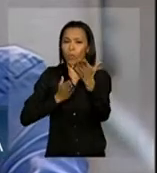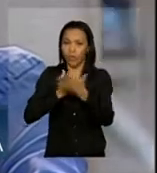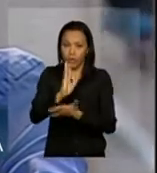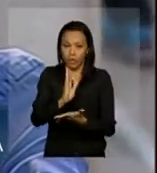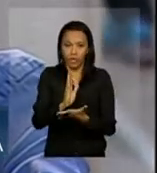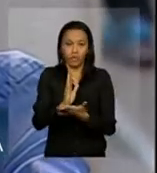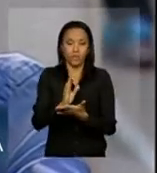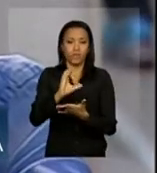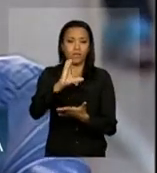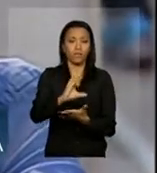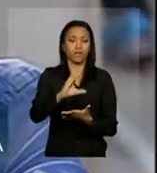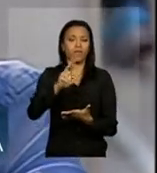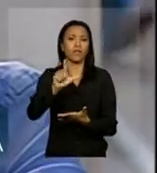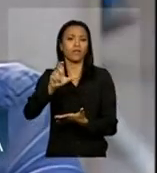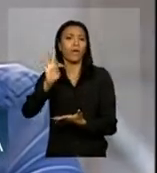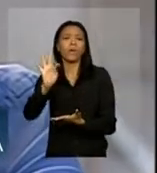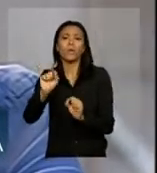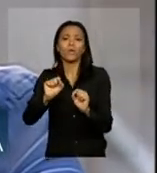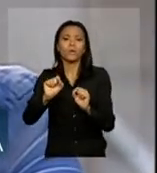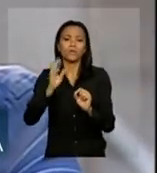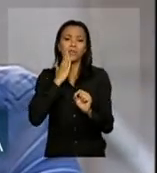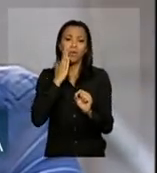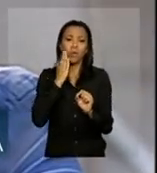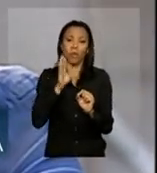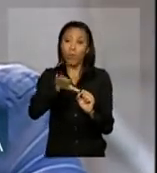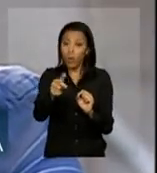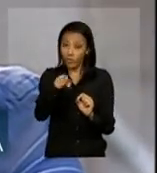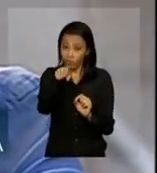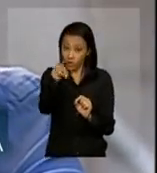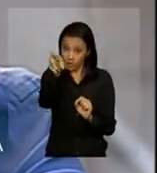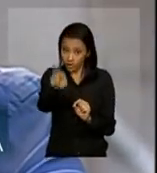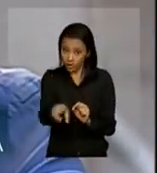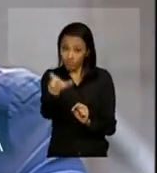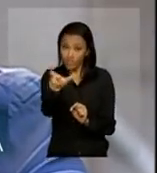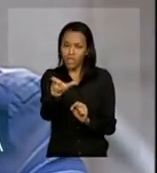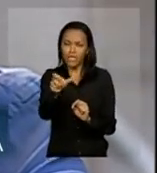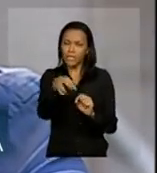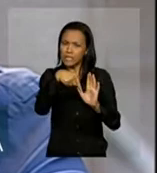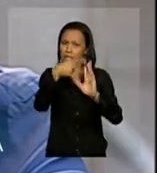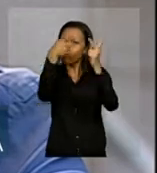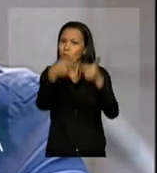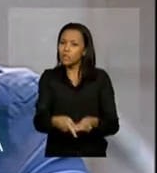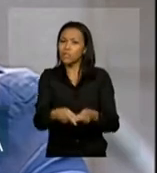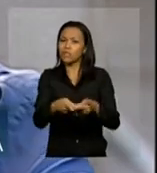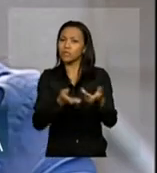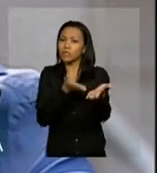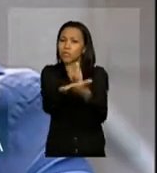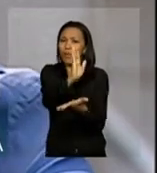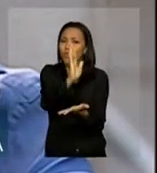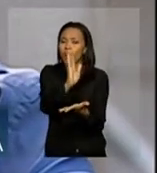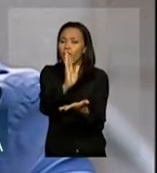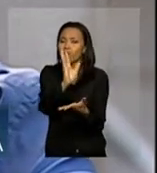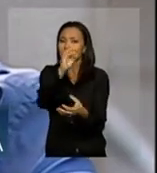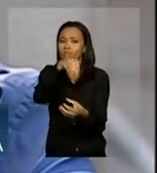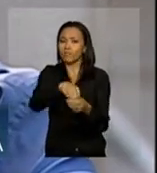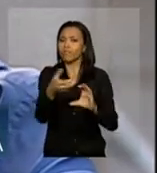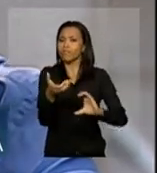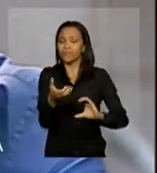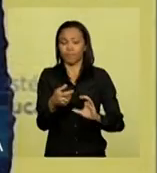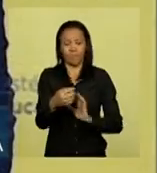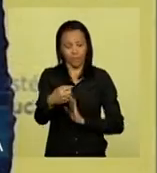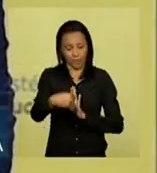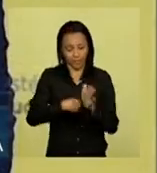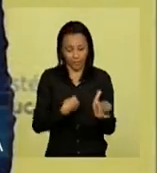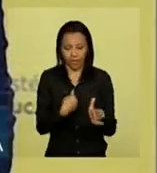e queria saber enfim Quando que o Senhor espera que esse projeto seja aprovado pela pela certa eu